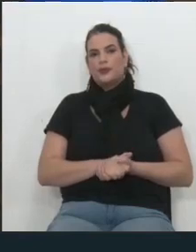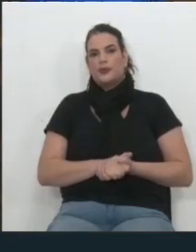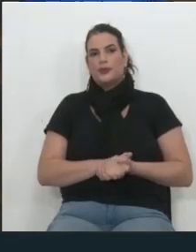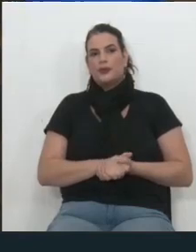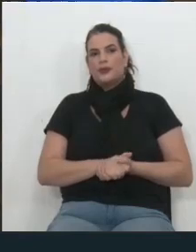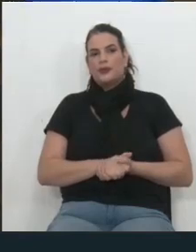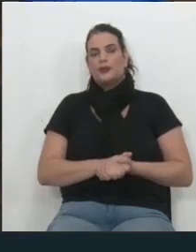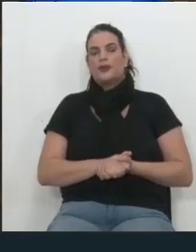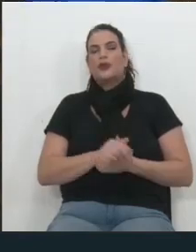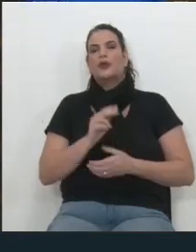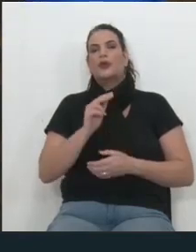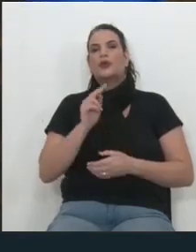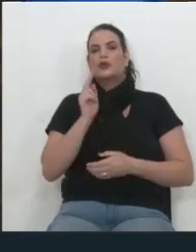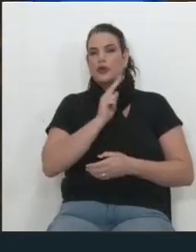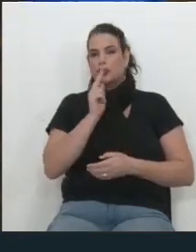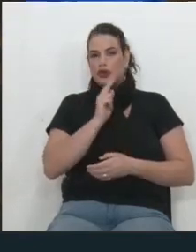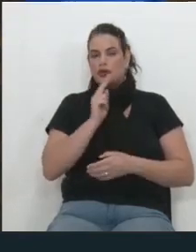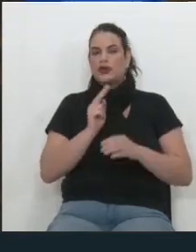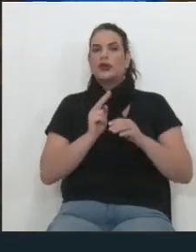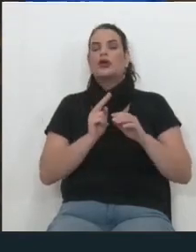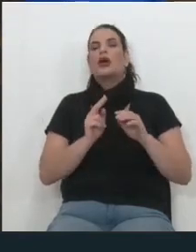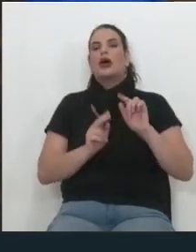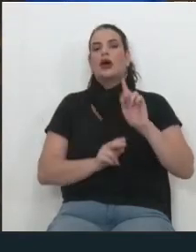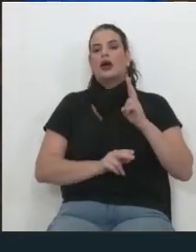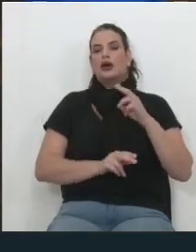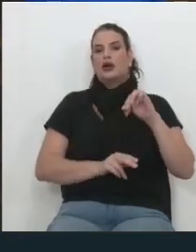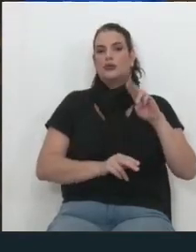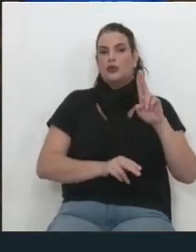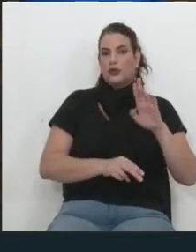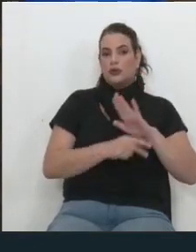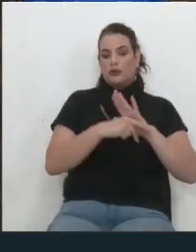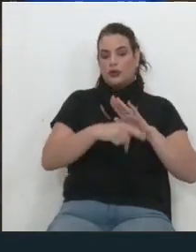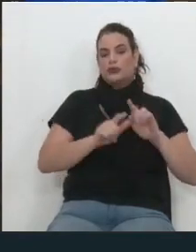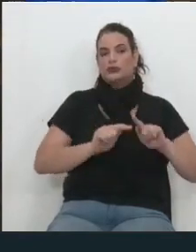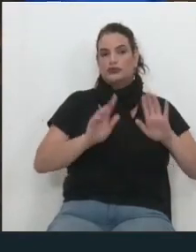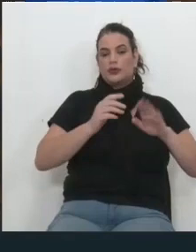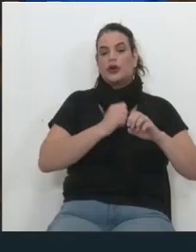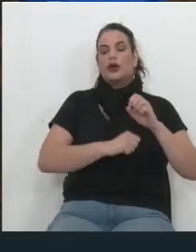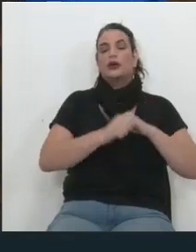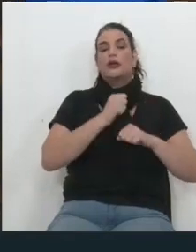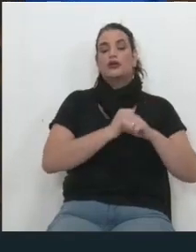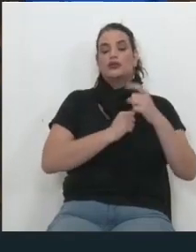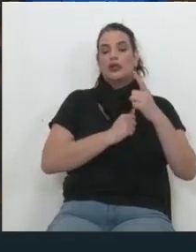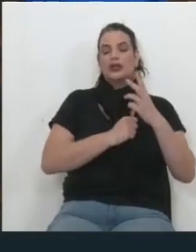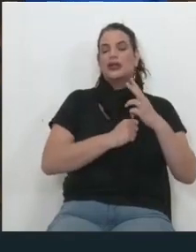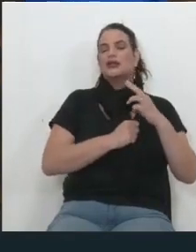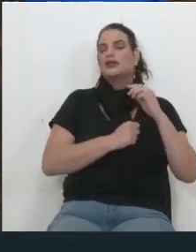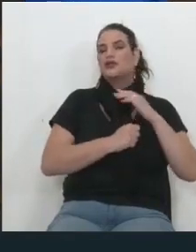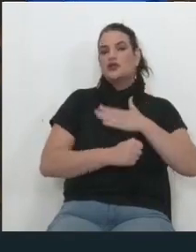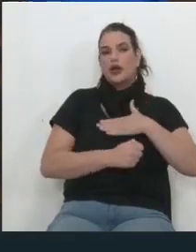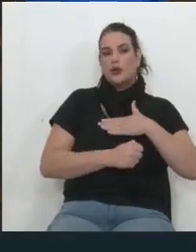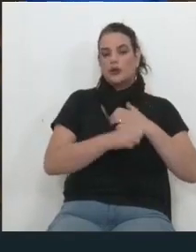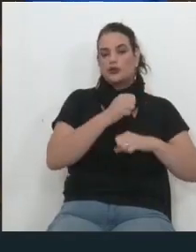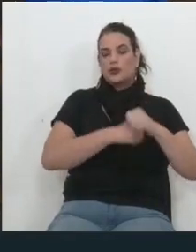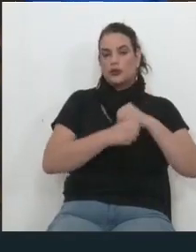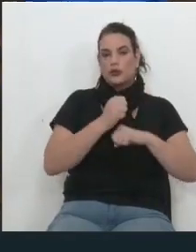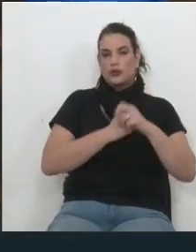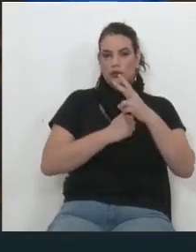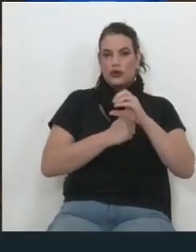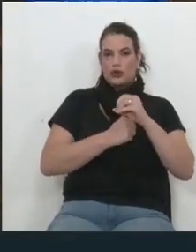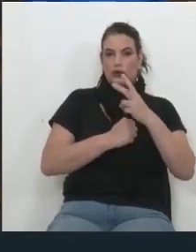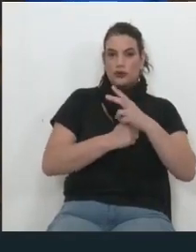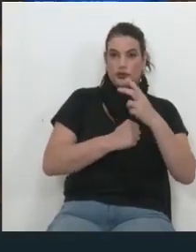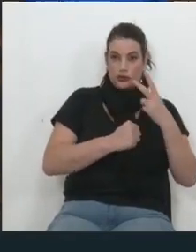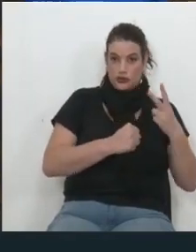de Urgência de Guarulhos, ocorrido no dia 13 de agosto de 2022, cumpriu o disposto no parágrafo 1º do